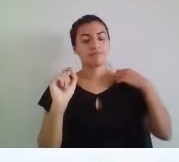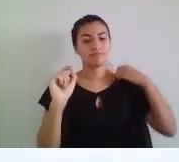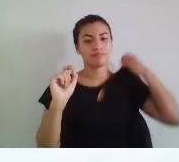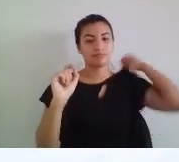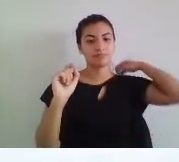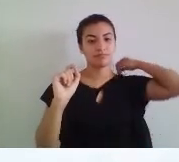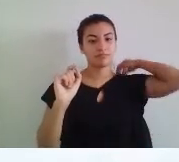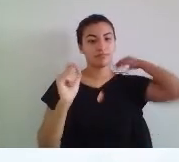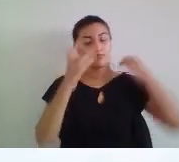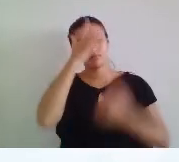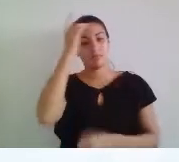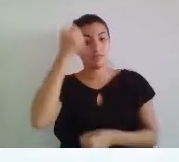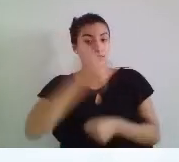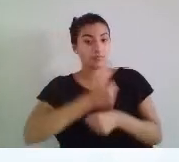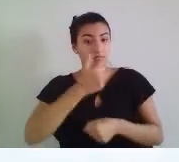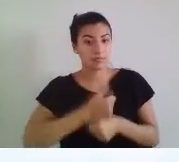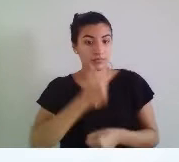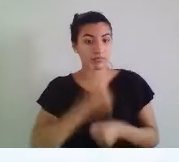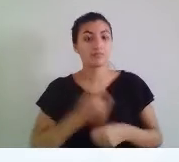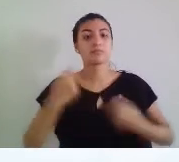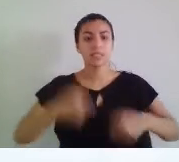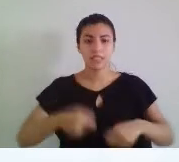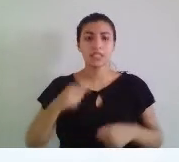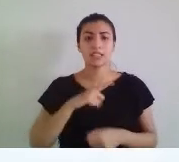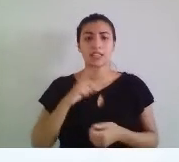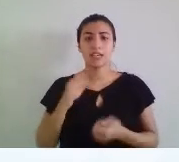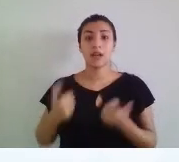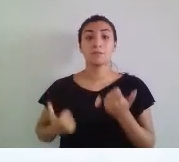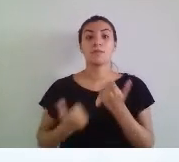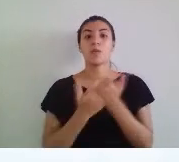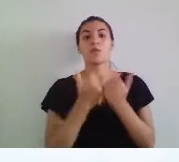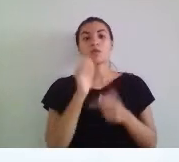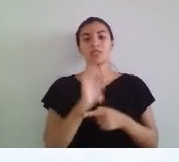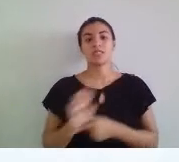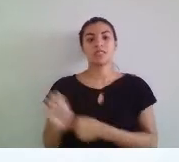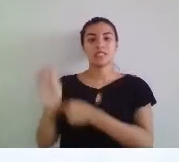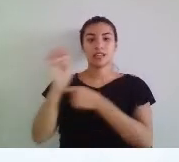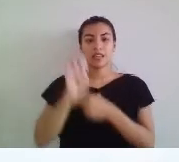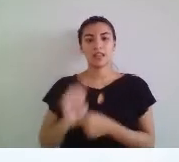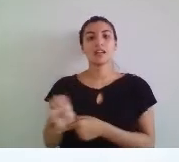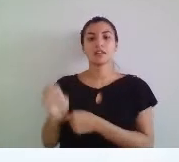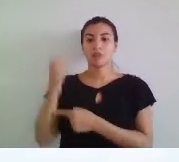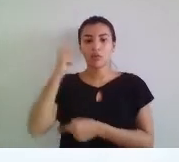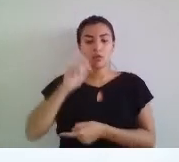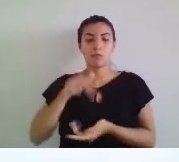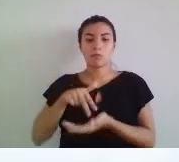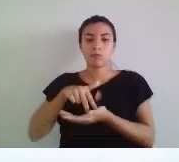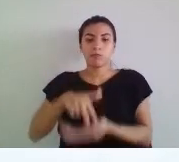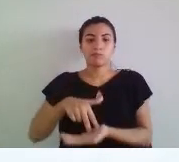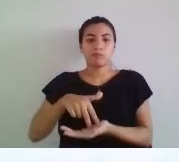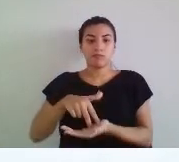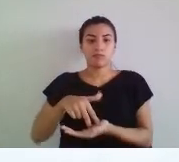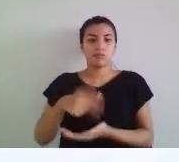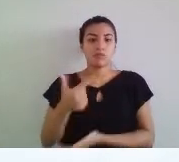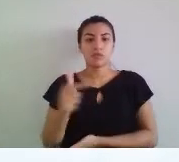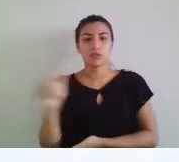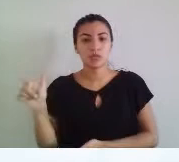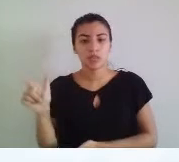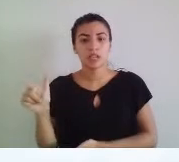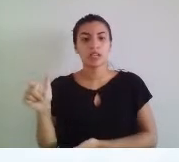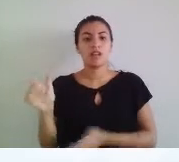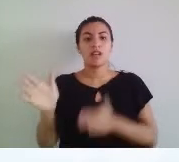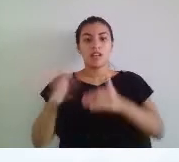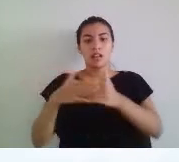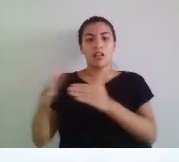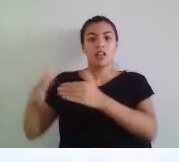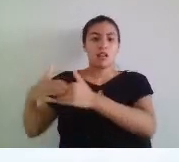o patronato precisa ter suporte do Estado para conseguir manter suas atividades e para que não haja muitos fechamentos